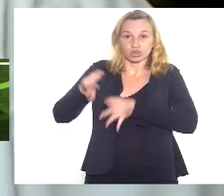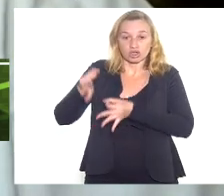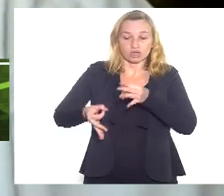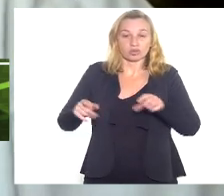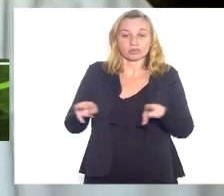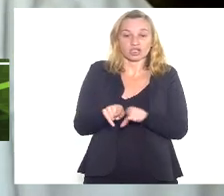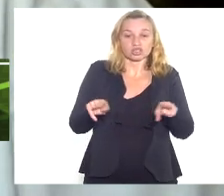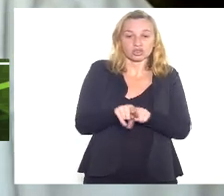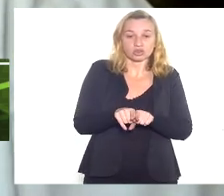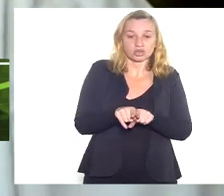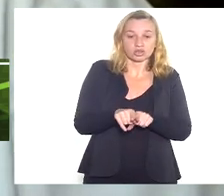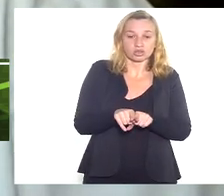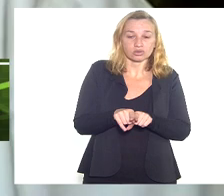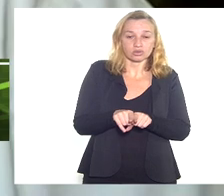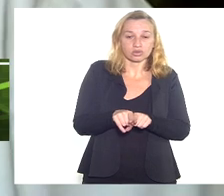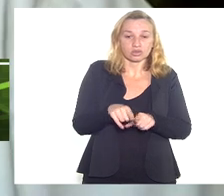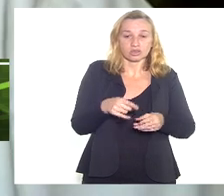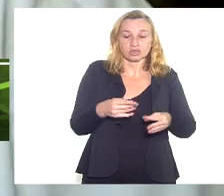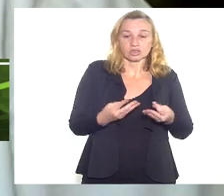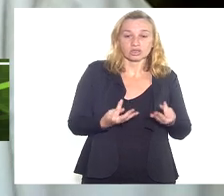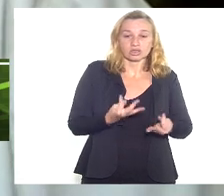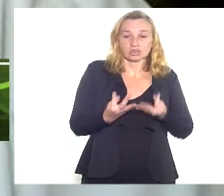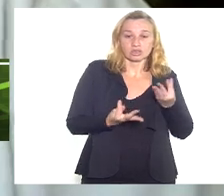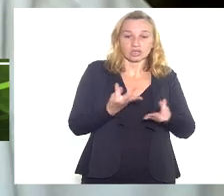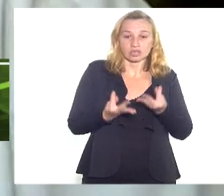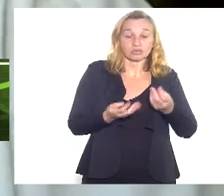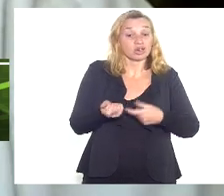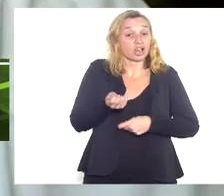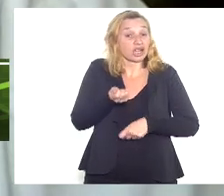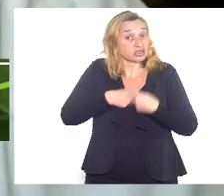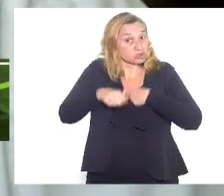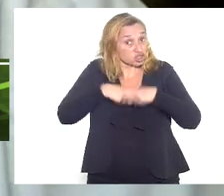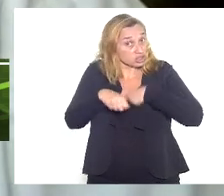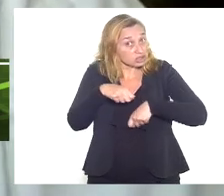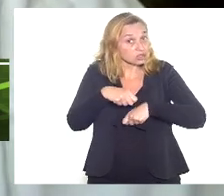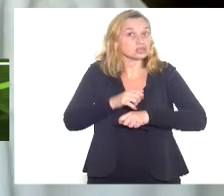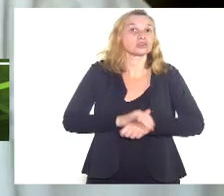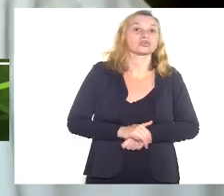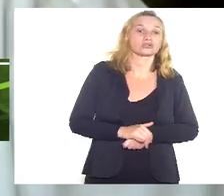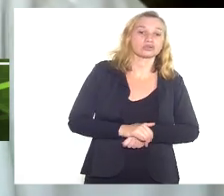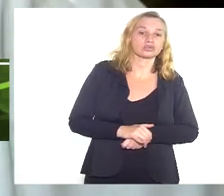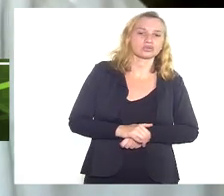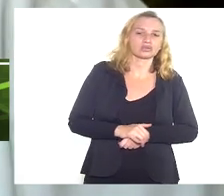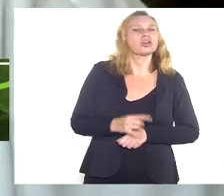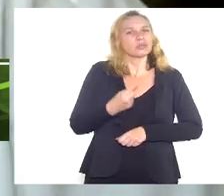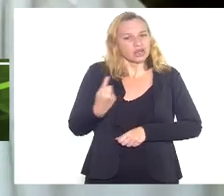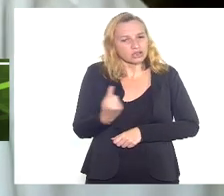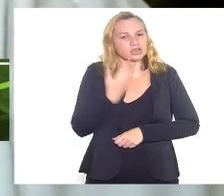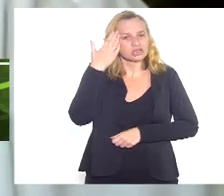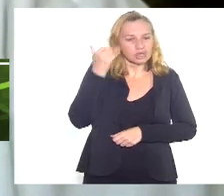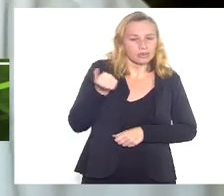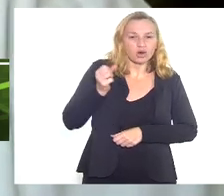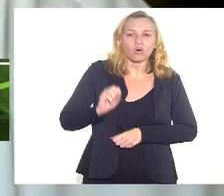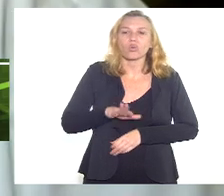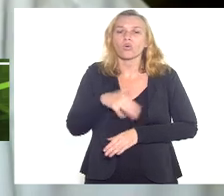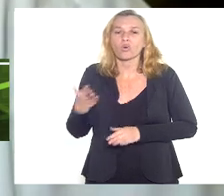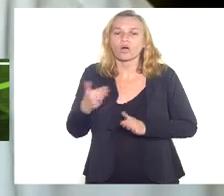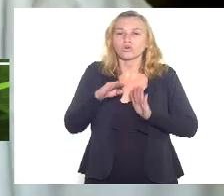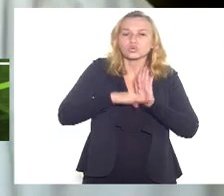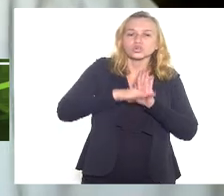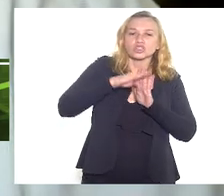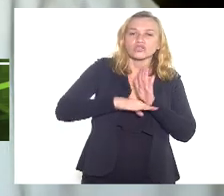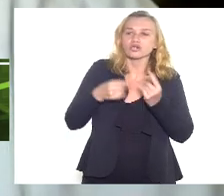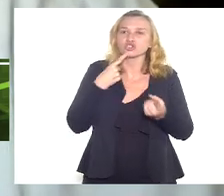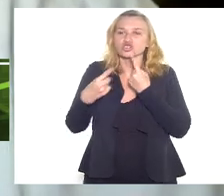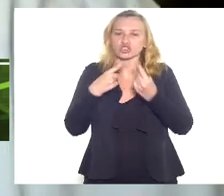em tratamentos administrativos, tratativas administrativas, para que nós saibamos qual é o nível de diálogo e qual